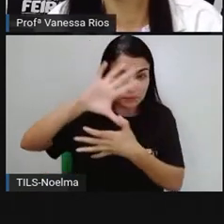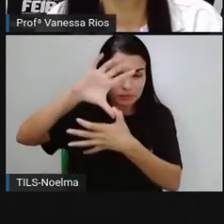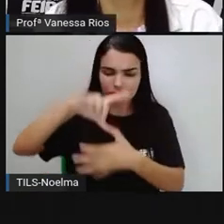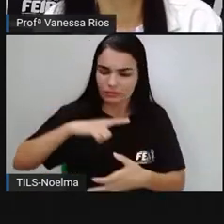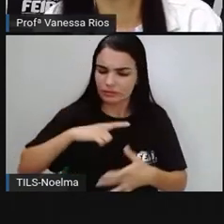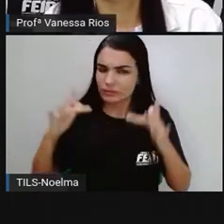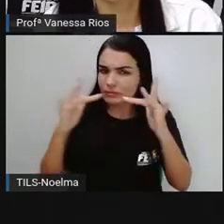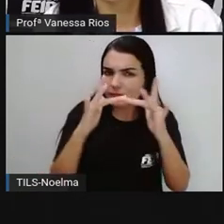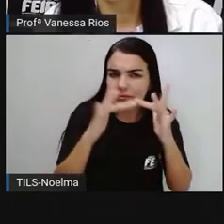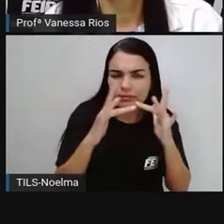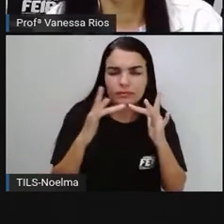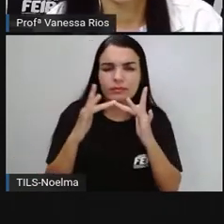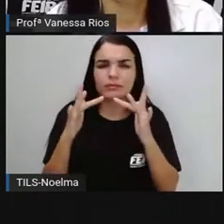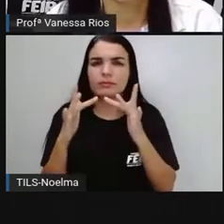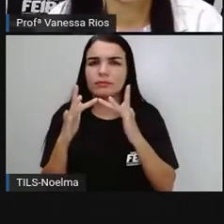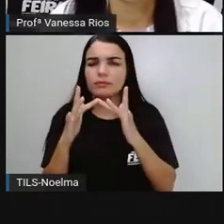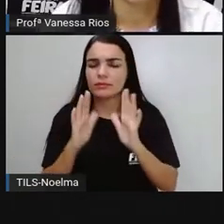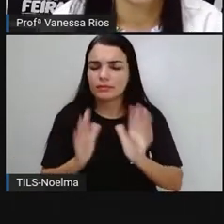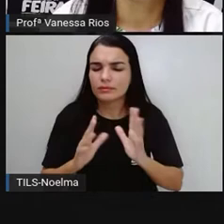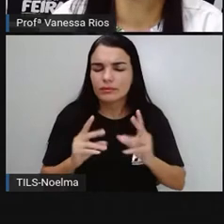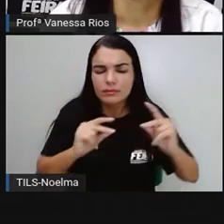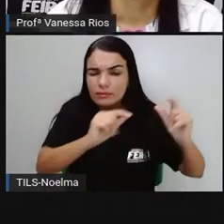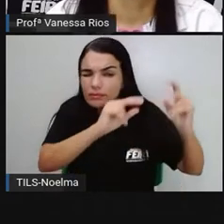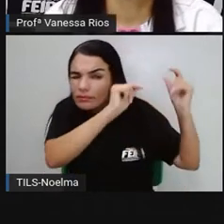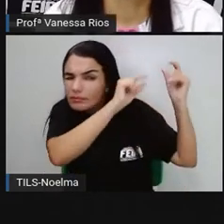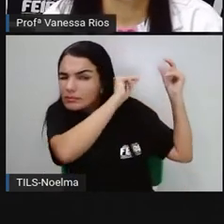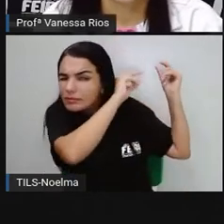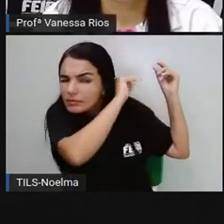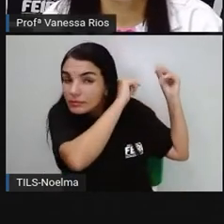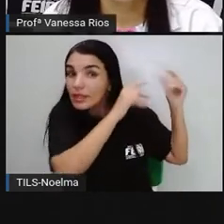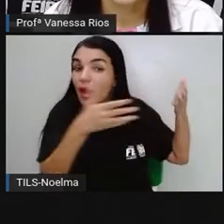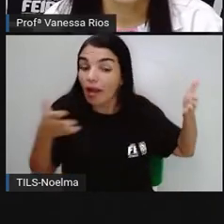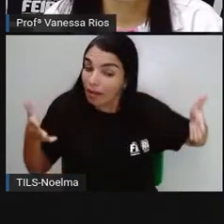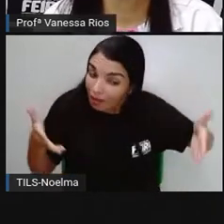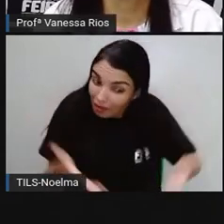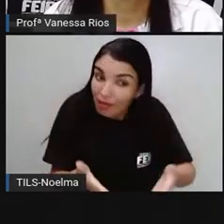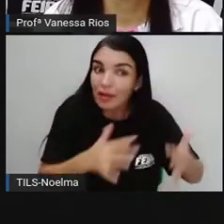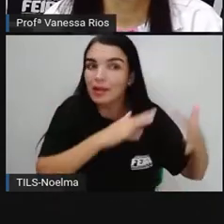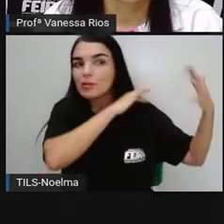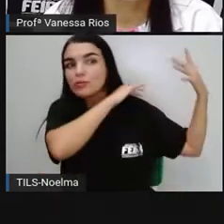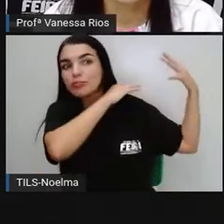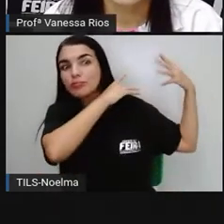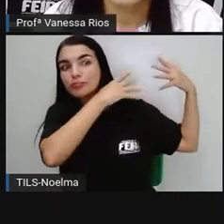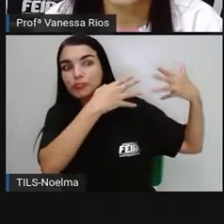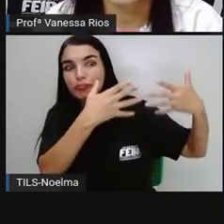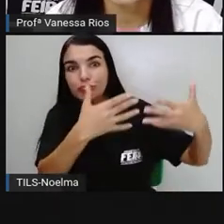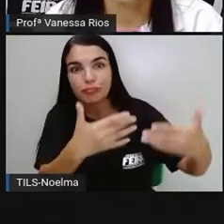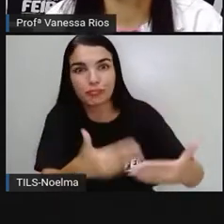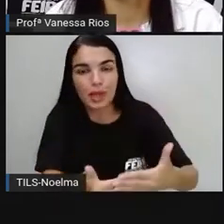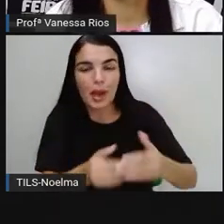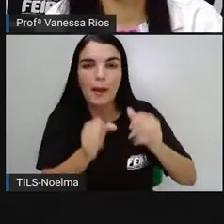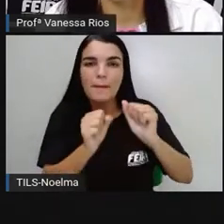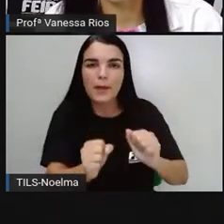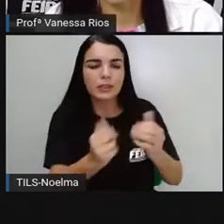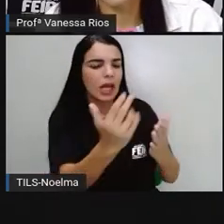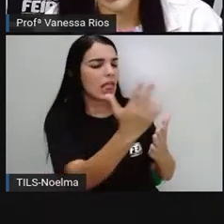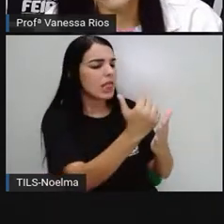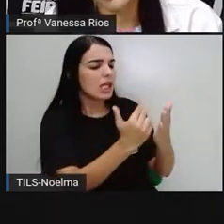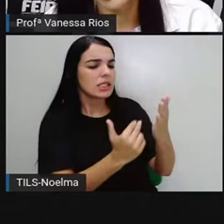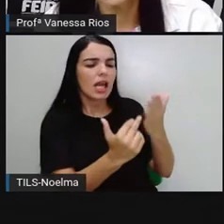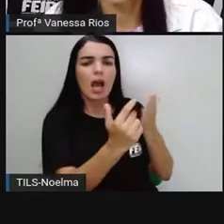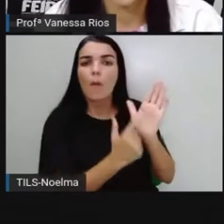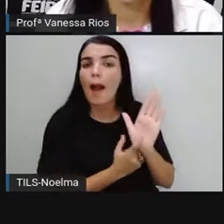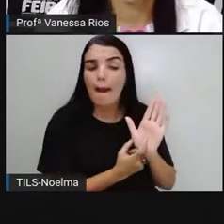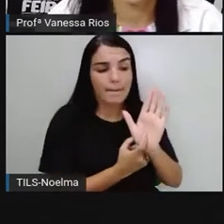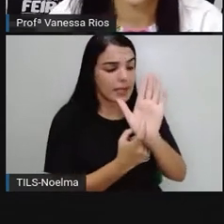De muito tempo. Porque mapa pode tratar aí, né? Do desenho, de uma representação